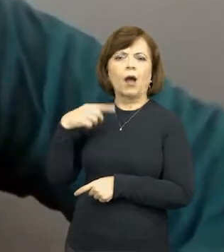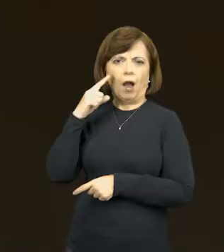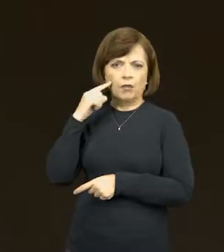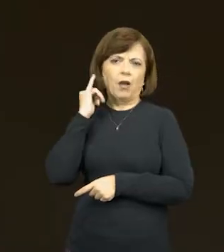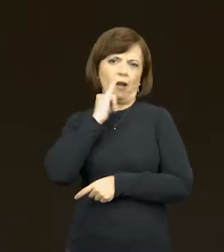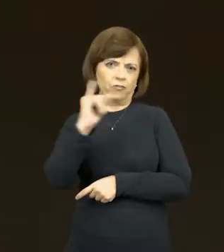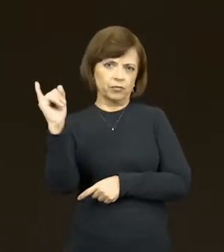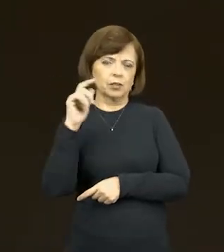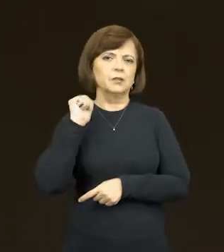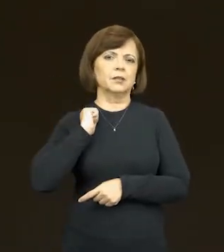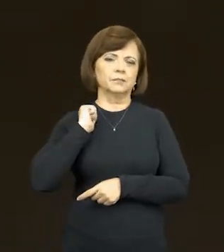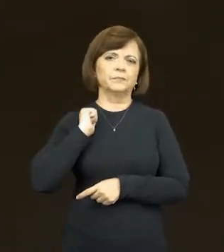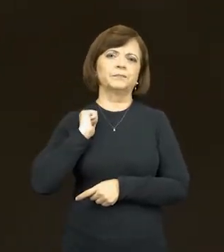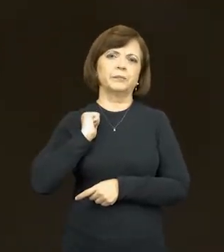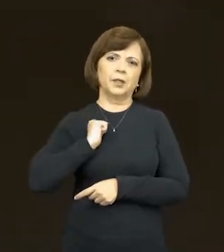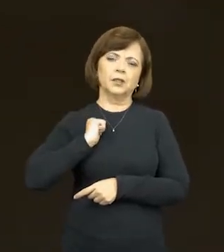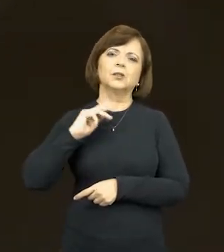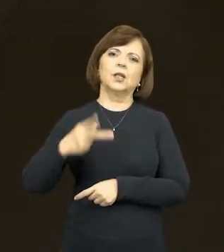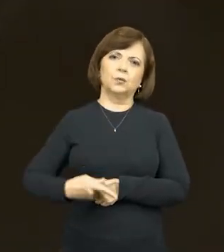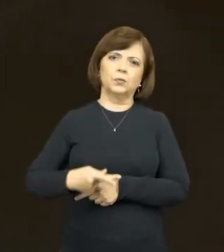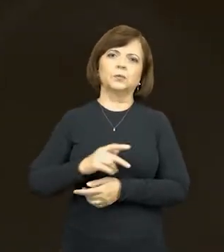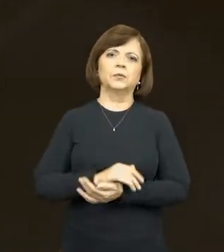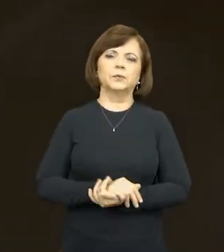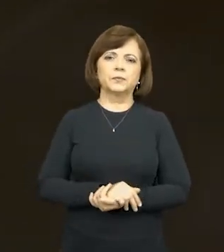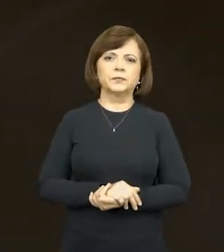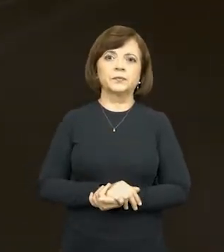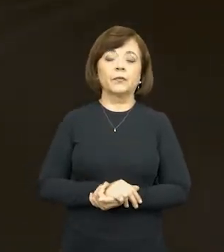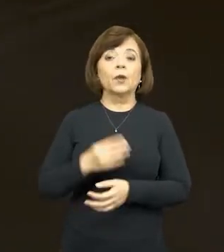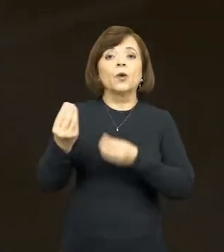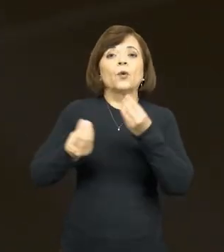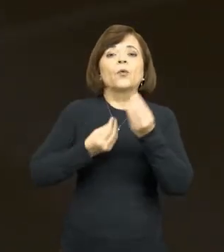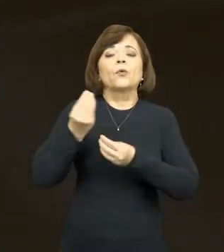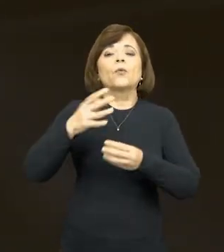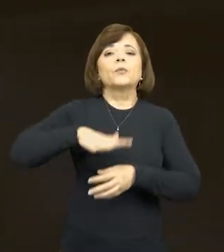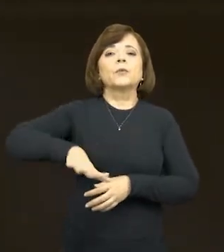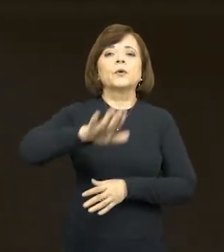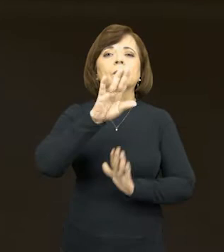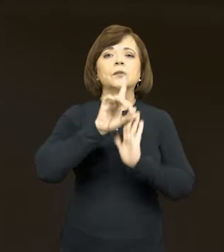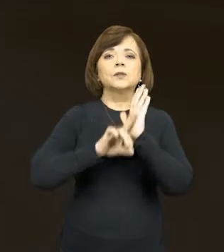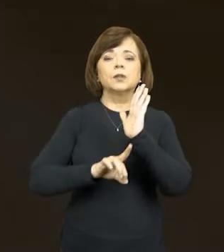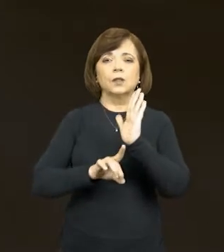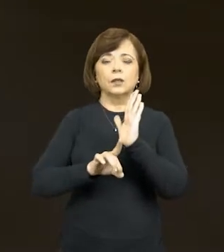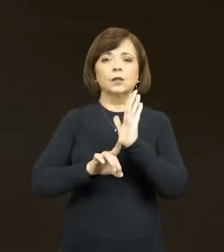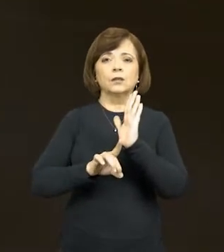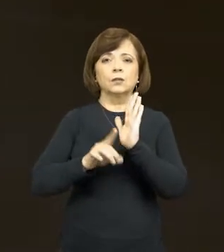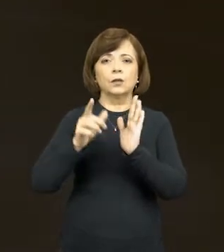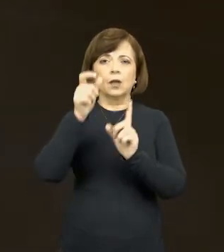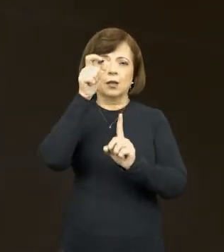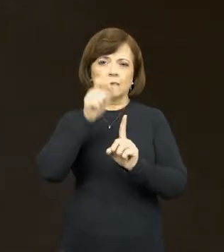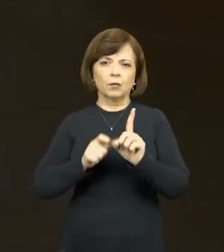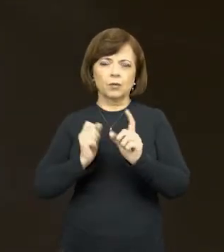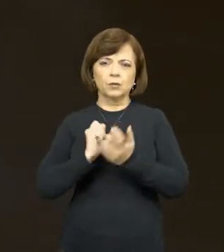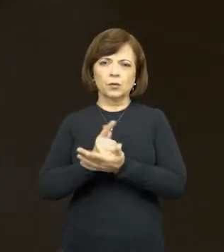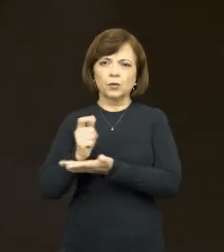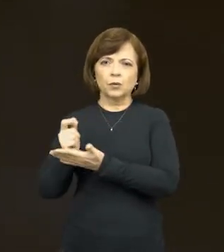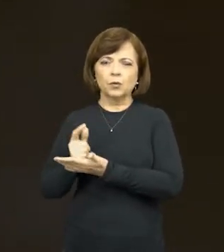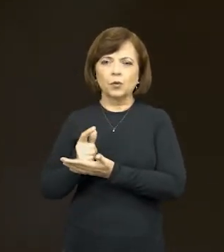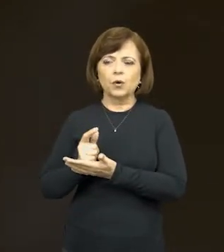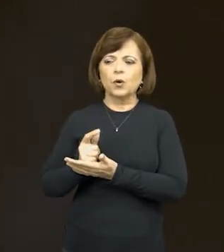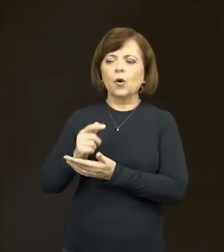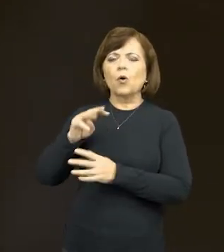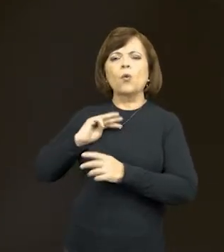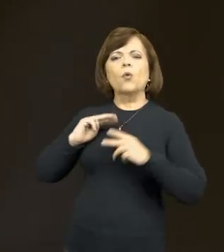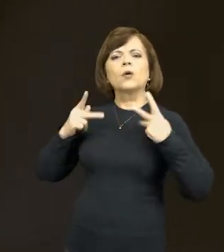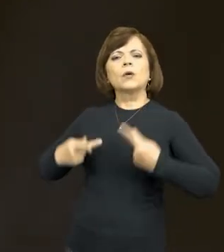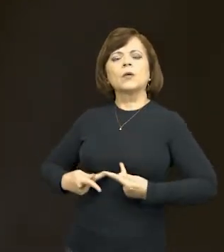problema. Como o MPRJ atua na área do direito do consumidor? O MPRJ atua na tutela